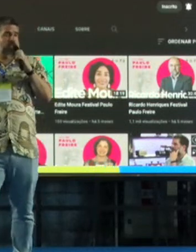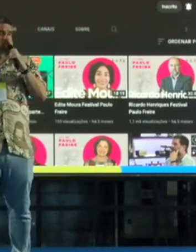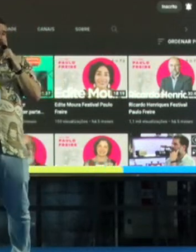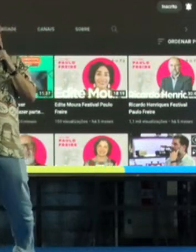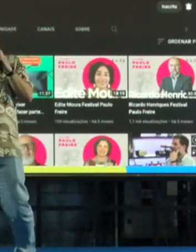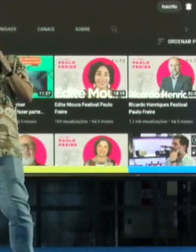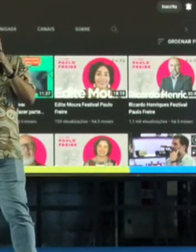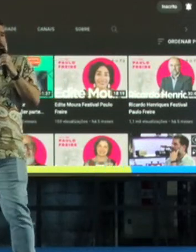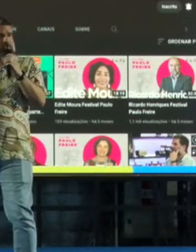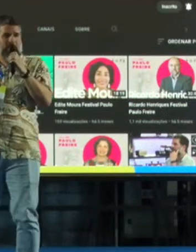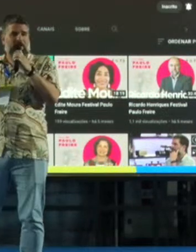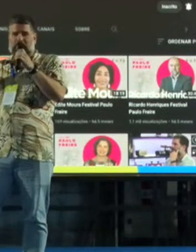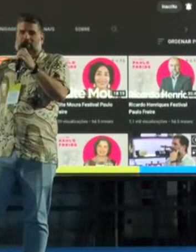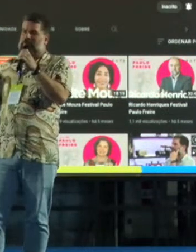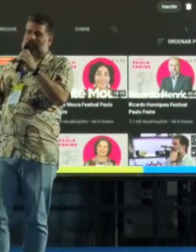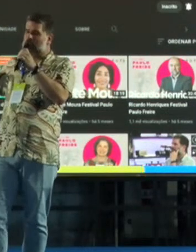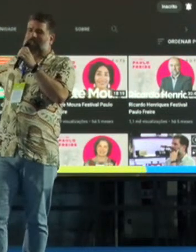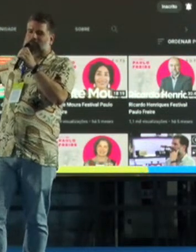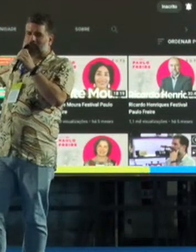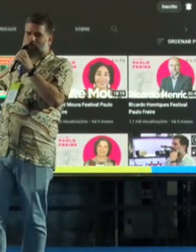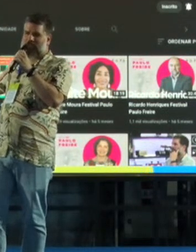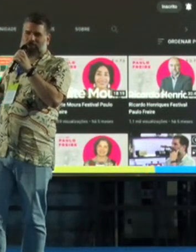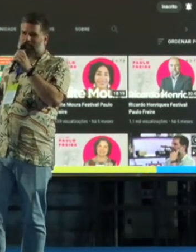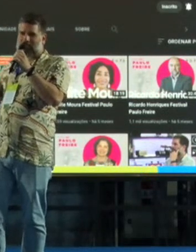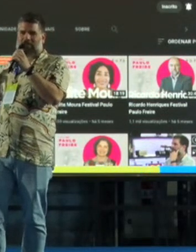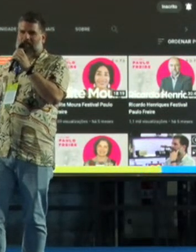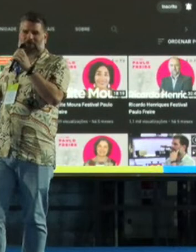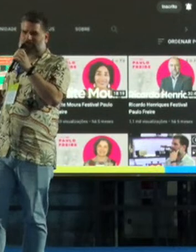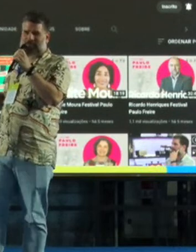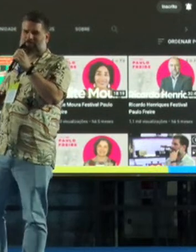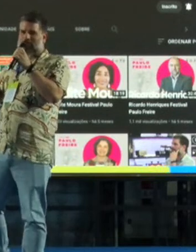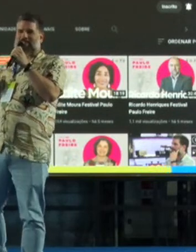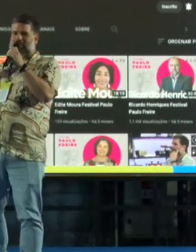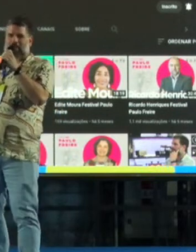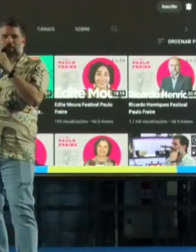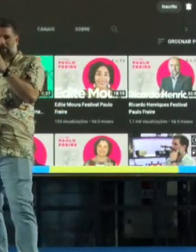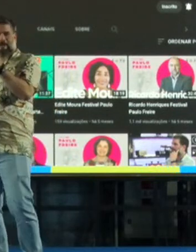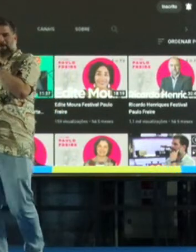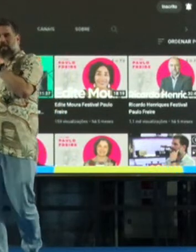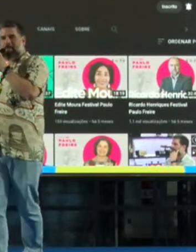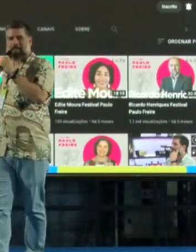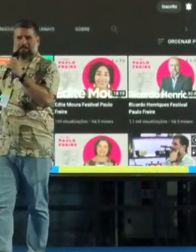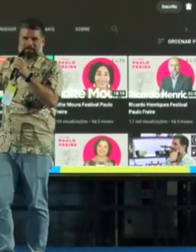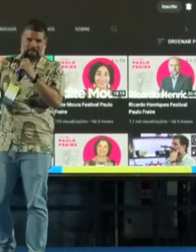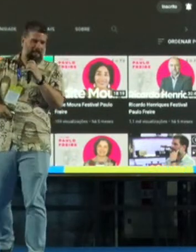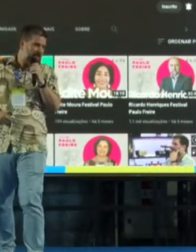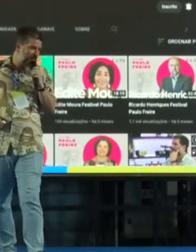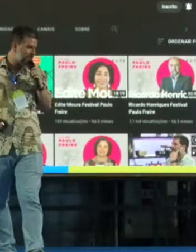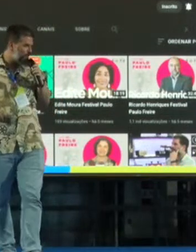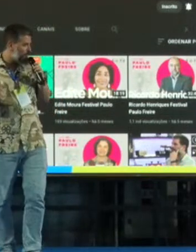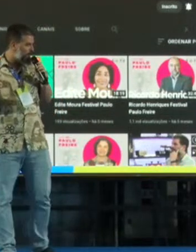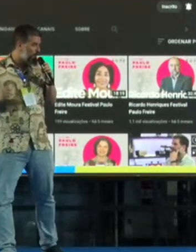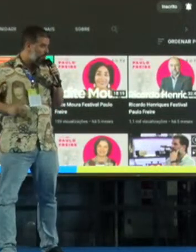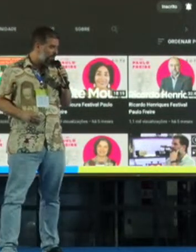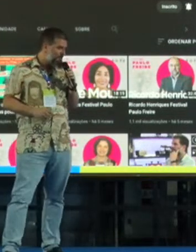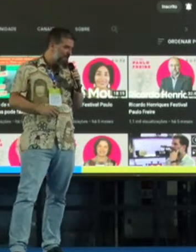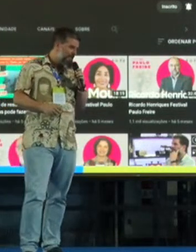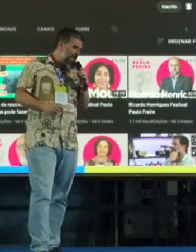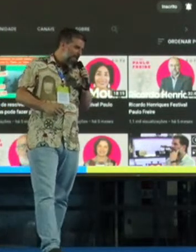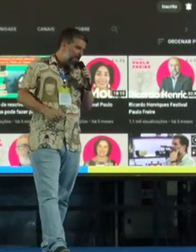bocado de conteúdo massa lá, mas também só tem 4 mil e poucos inscritos, também não, quase ninguém viu também o Canal Maker. Então, mas não tem problema